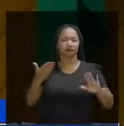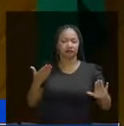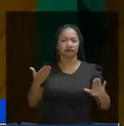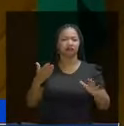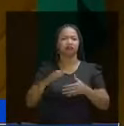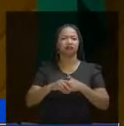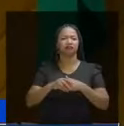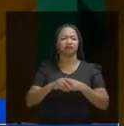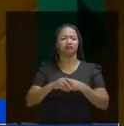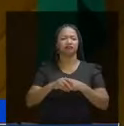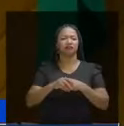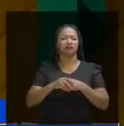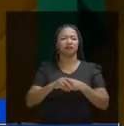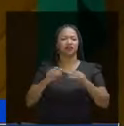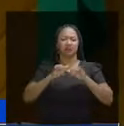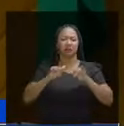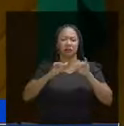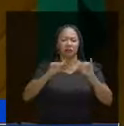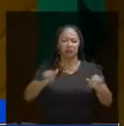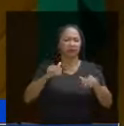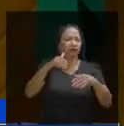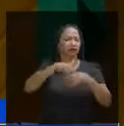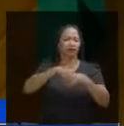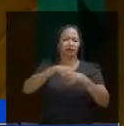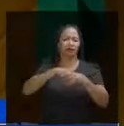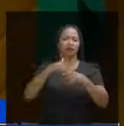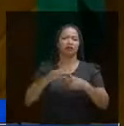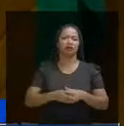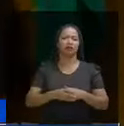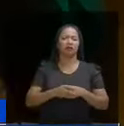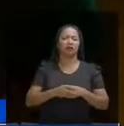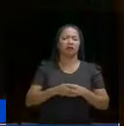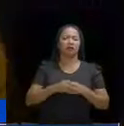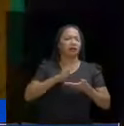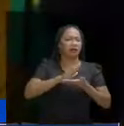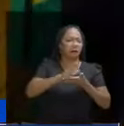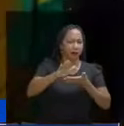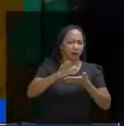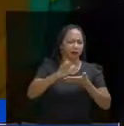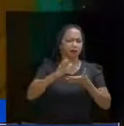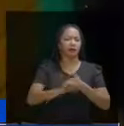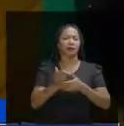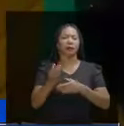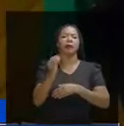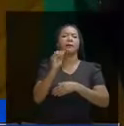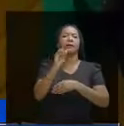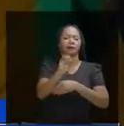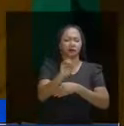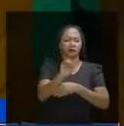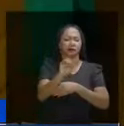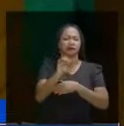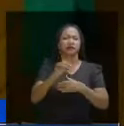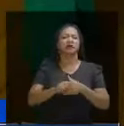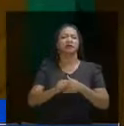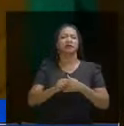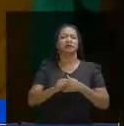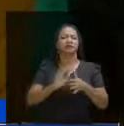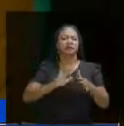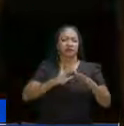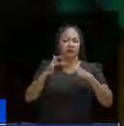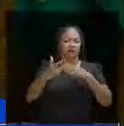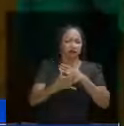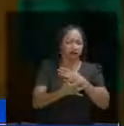de caracterização de propaganda eleitoral. O centro da publicação consiste em uma postagem feita em perfis sociais